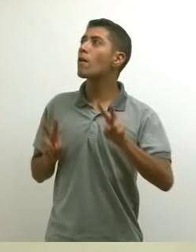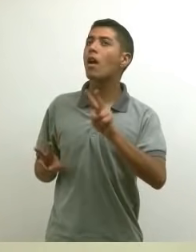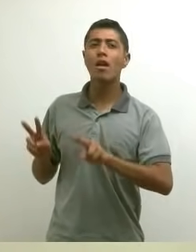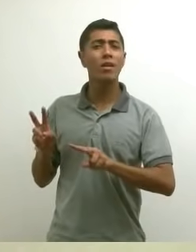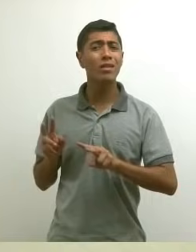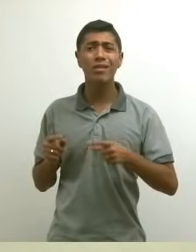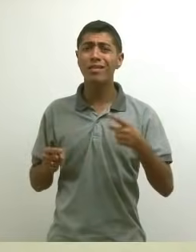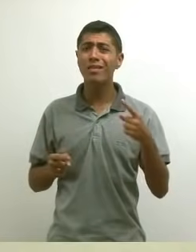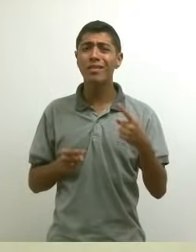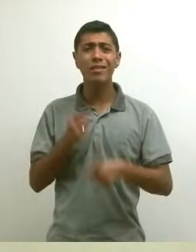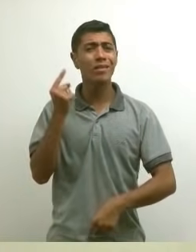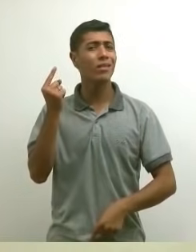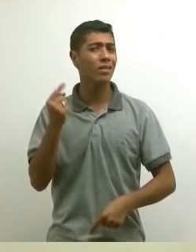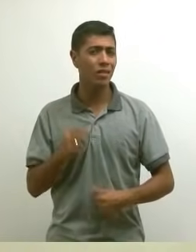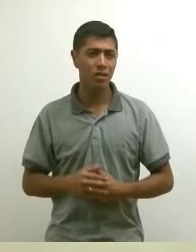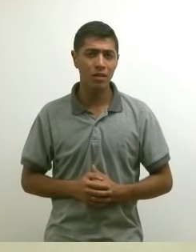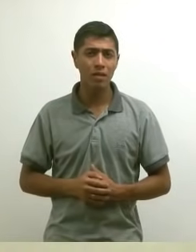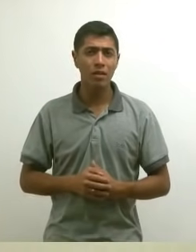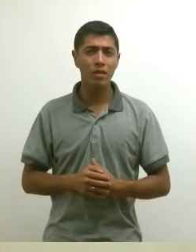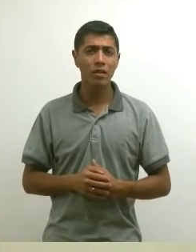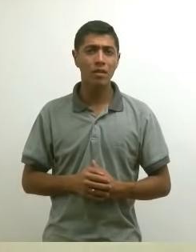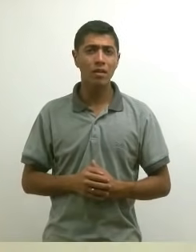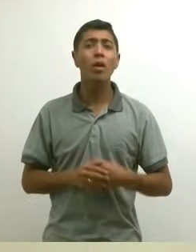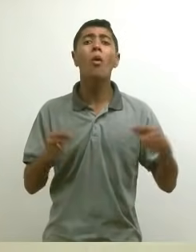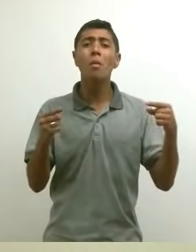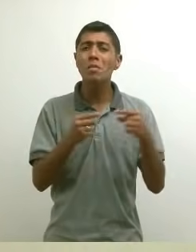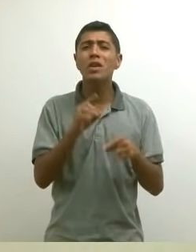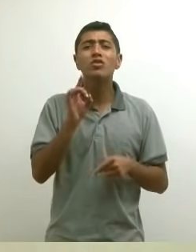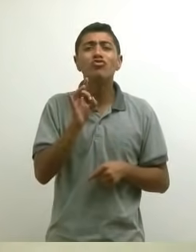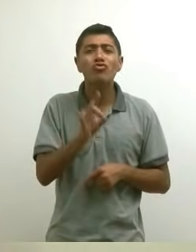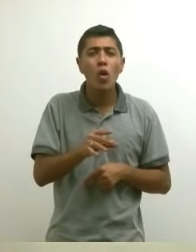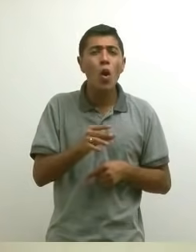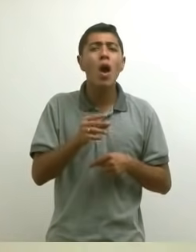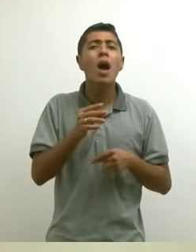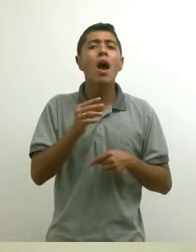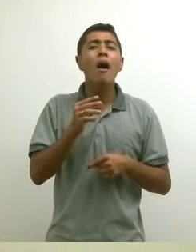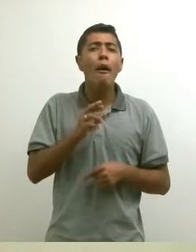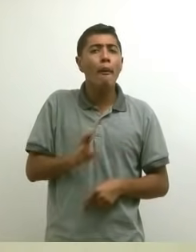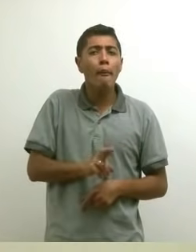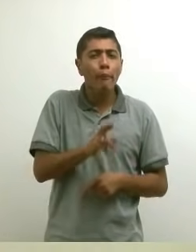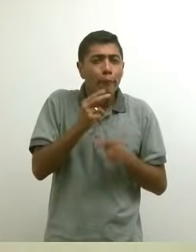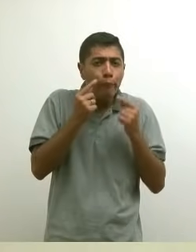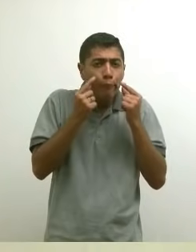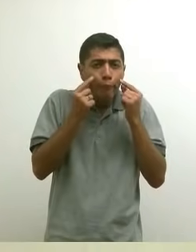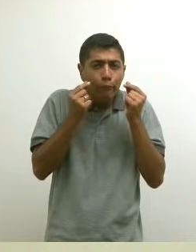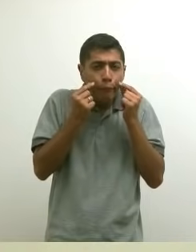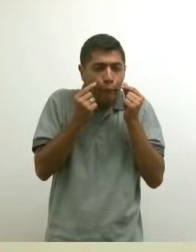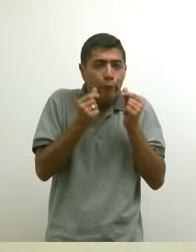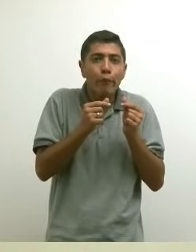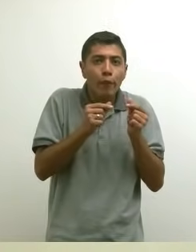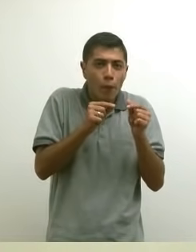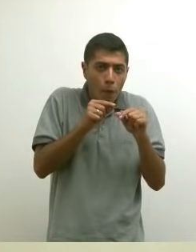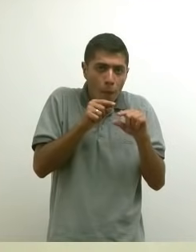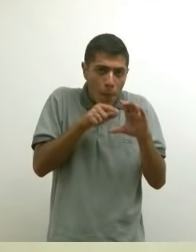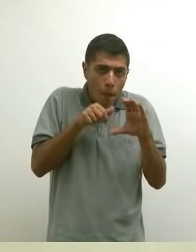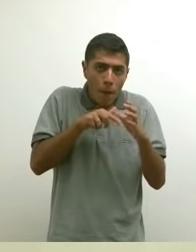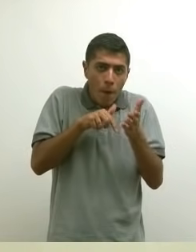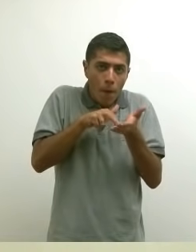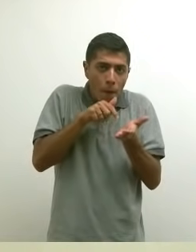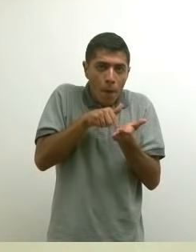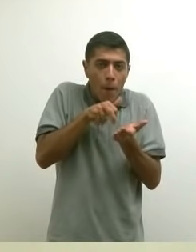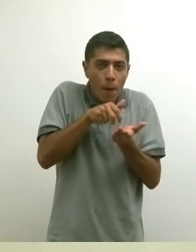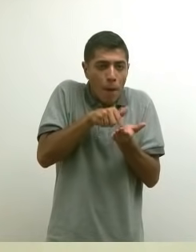virtual o mundo virtual é o mundo da tela é o mundo que ela vê o mundo através de alguma coisa em um mundo